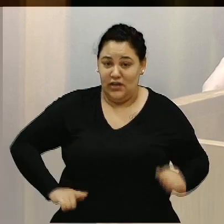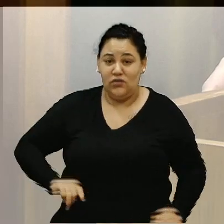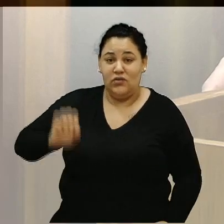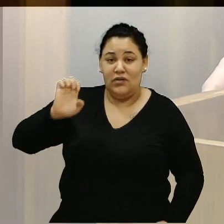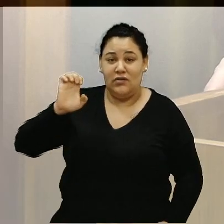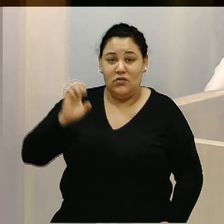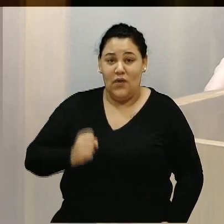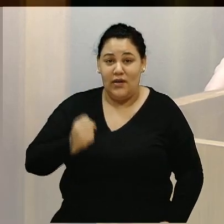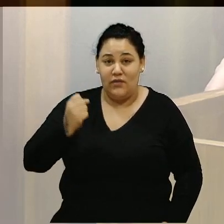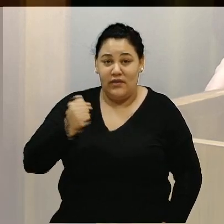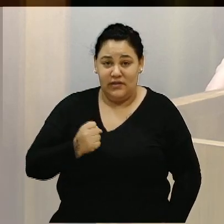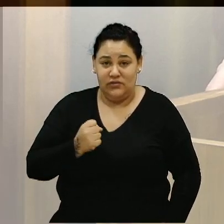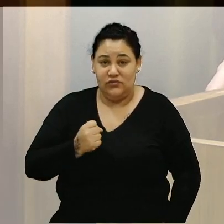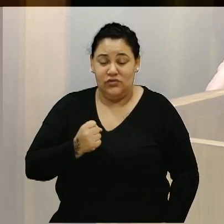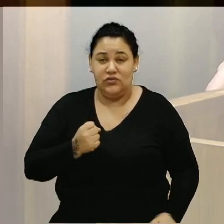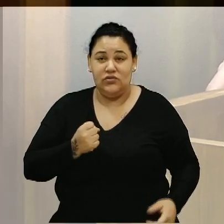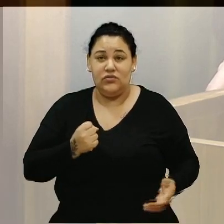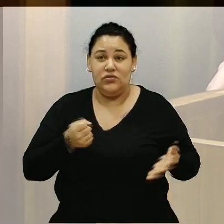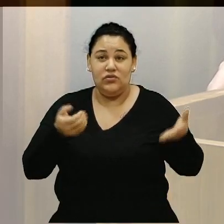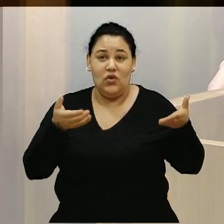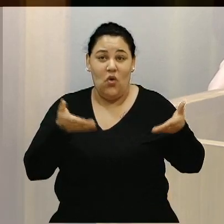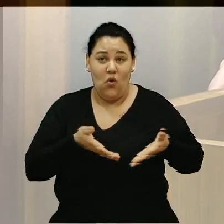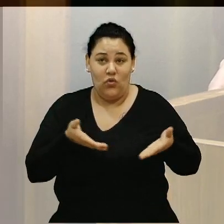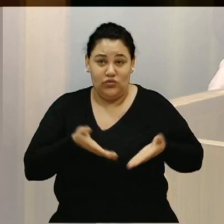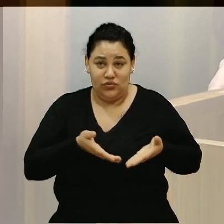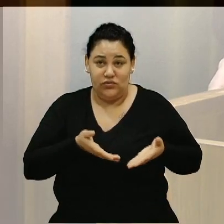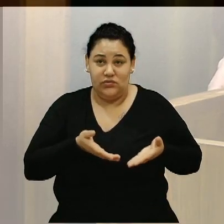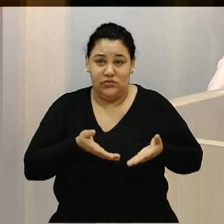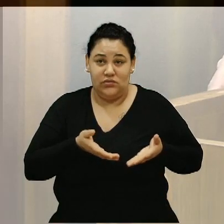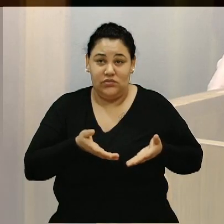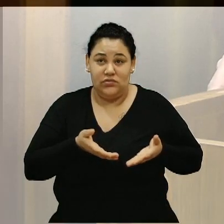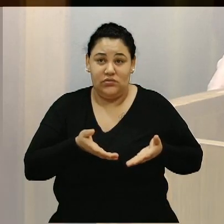Leite, que hoje